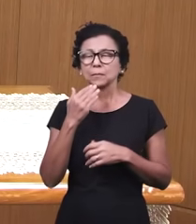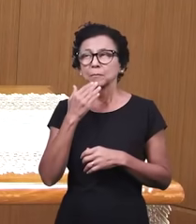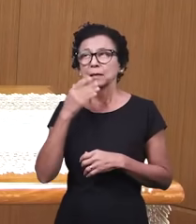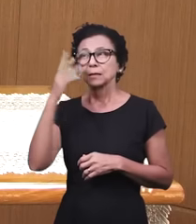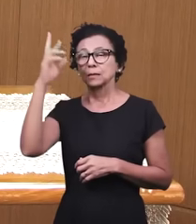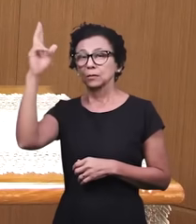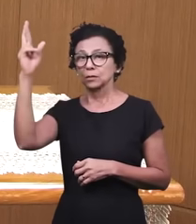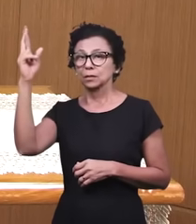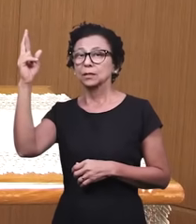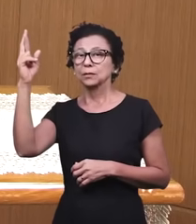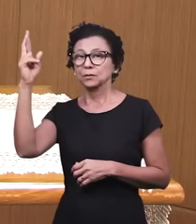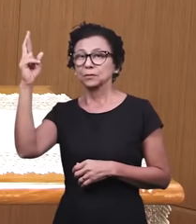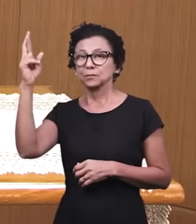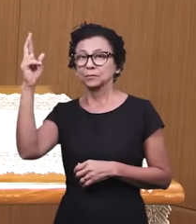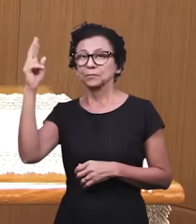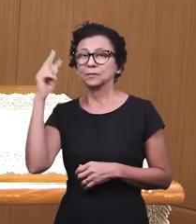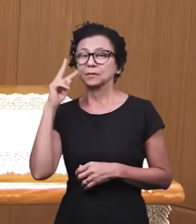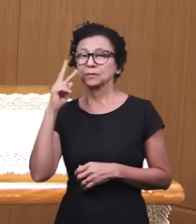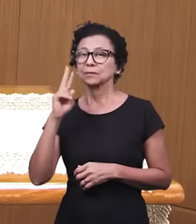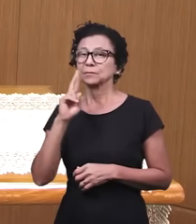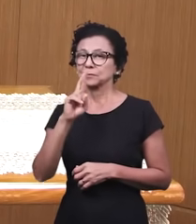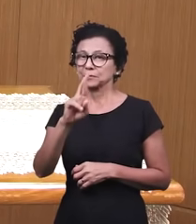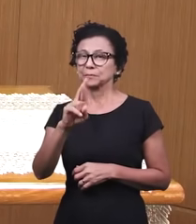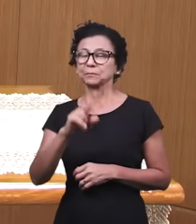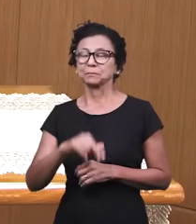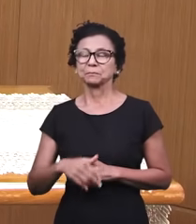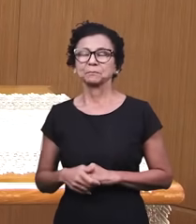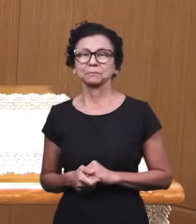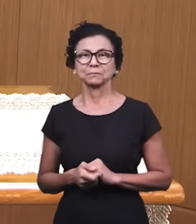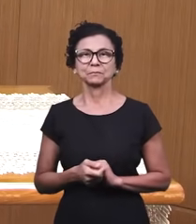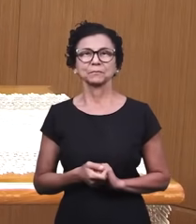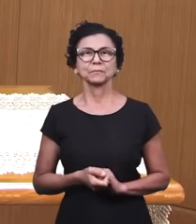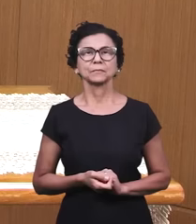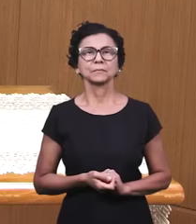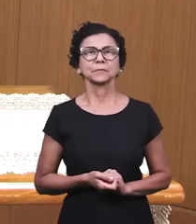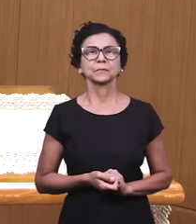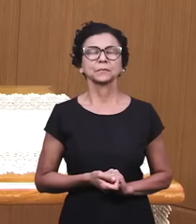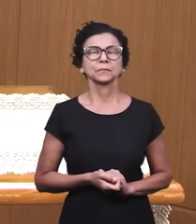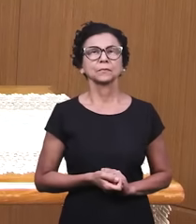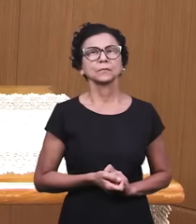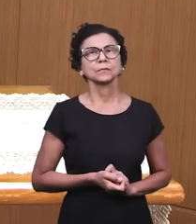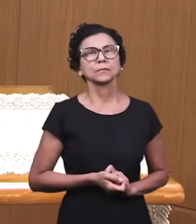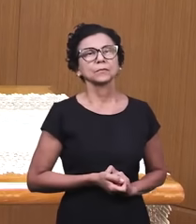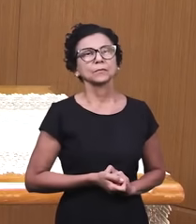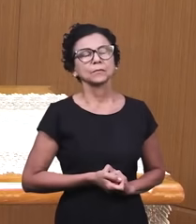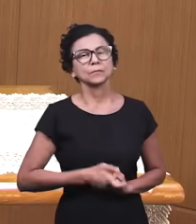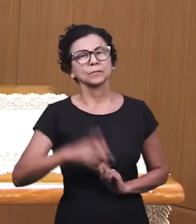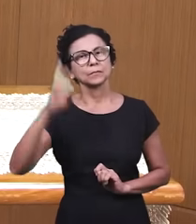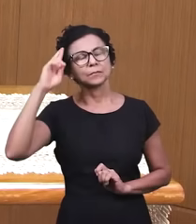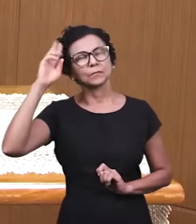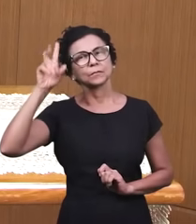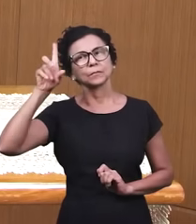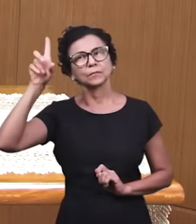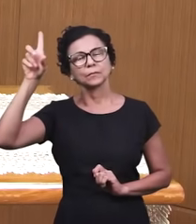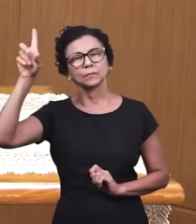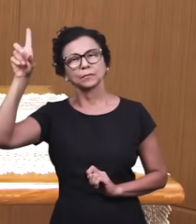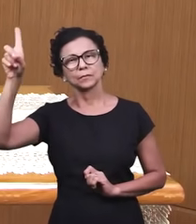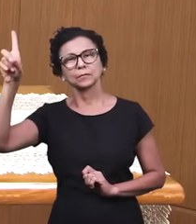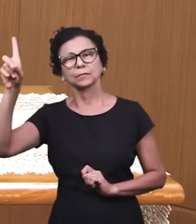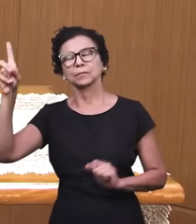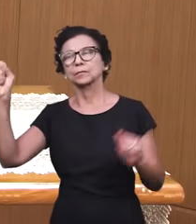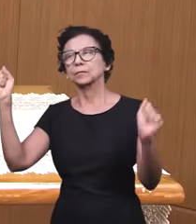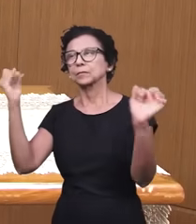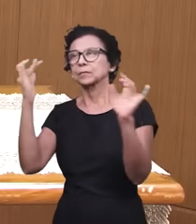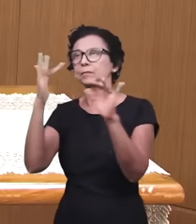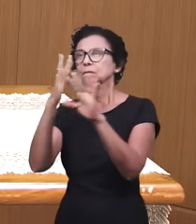o Senhor te ouvirá e atenderá a sua vida. Oremos ao Senhor. Nosso Deus,